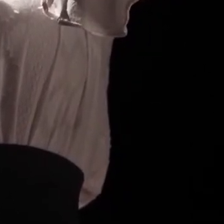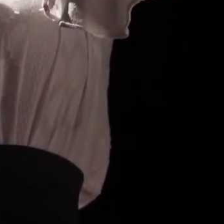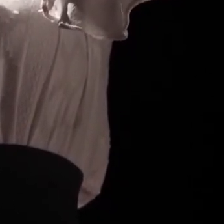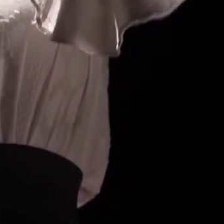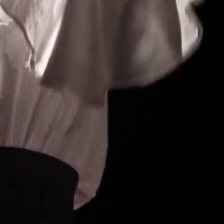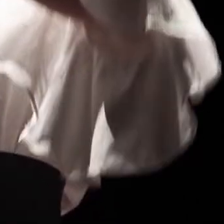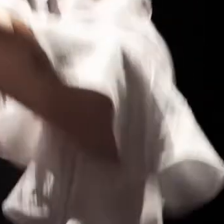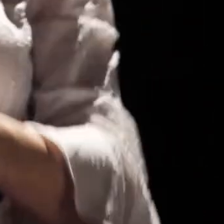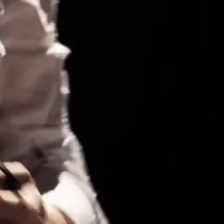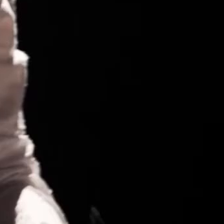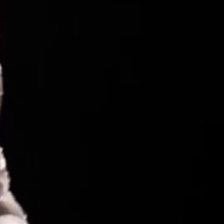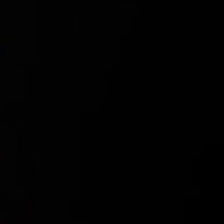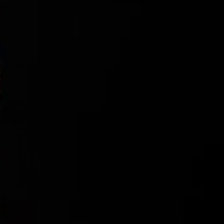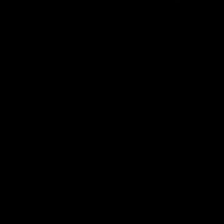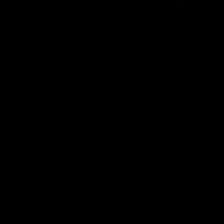Liesa está em primeiro plano.